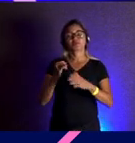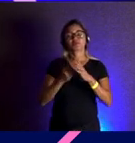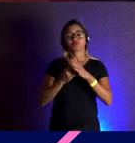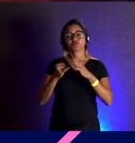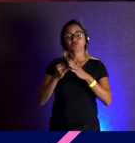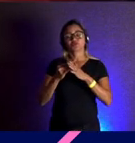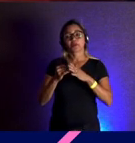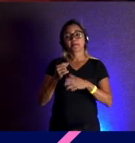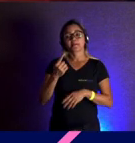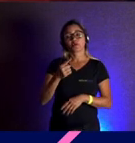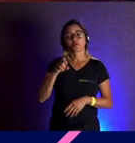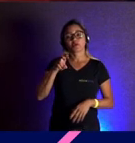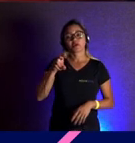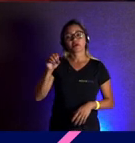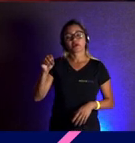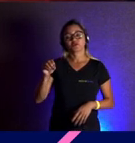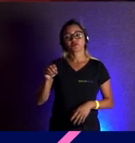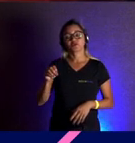municípios brasileiros,